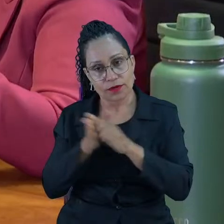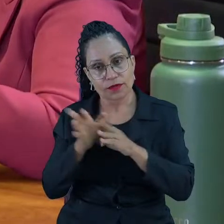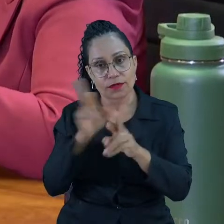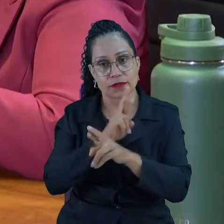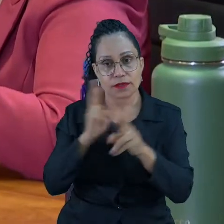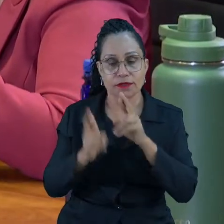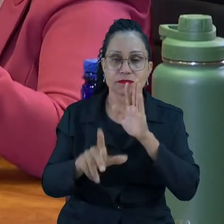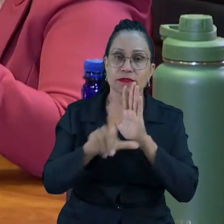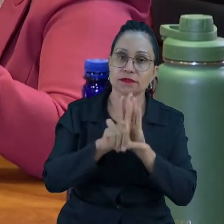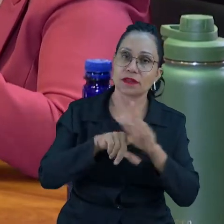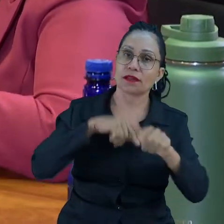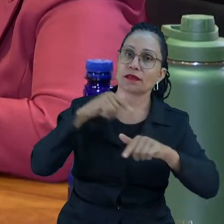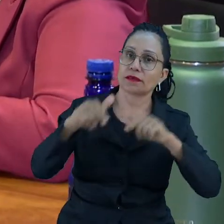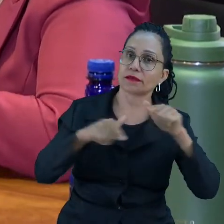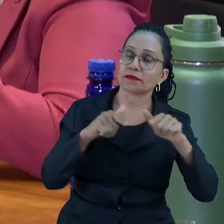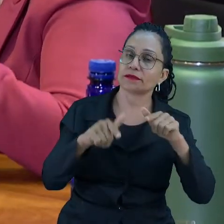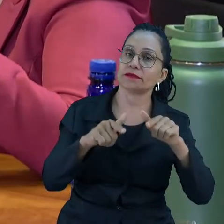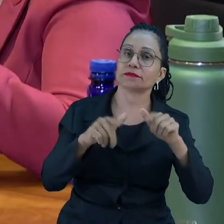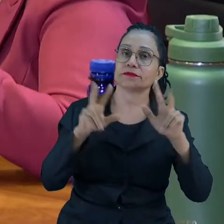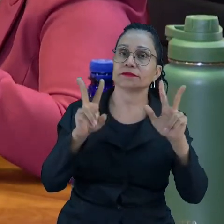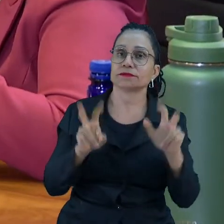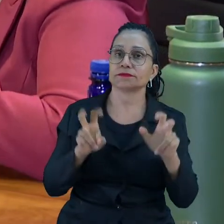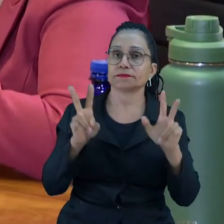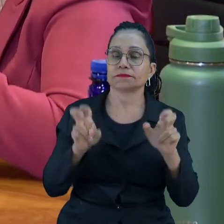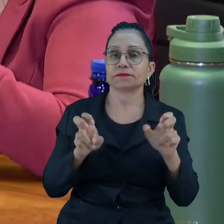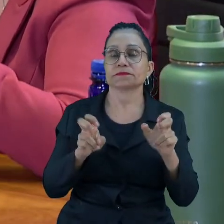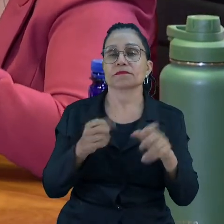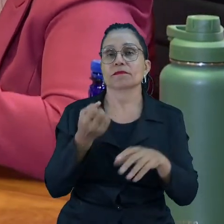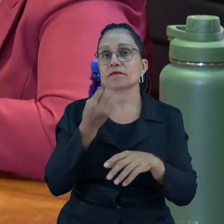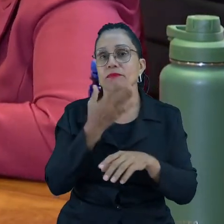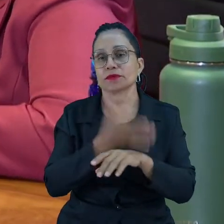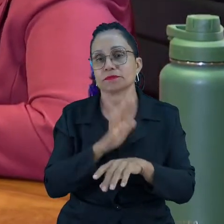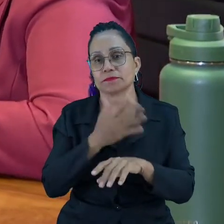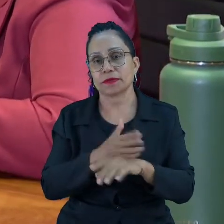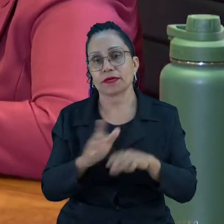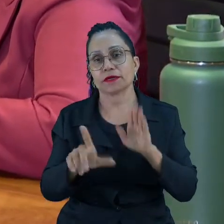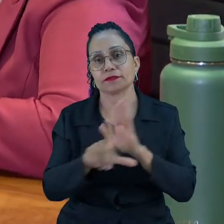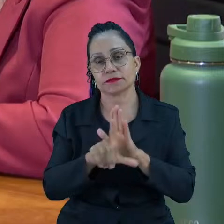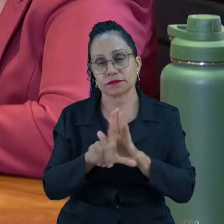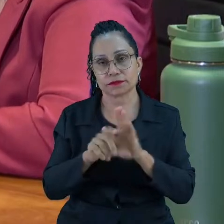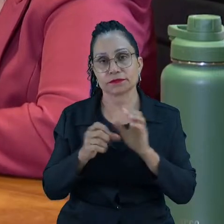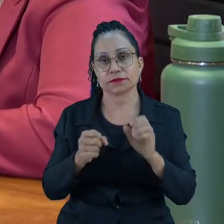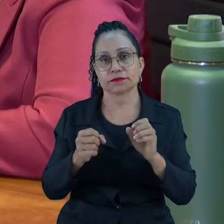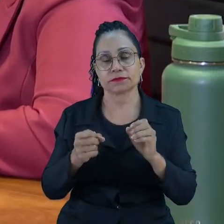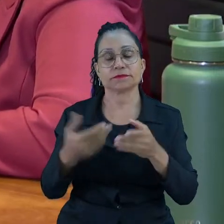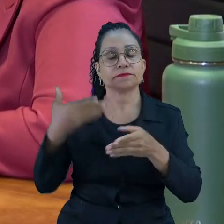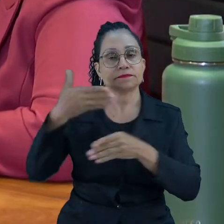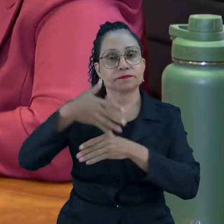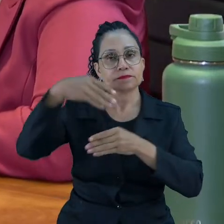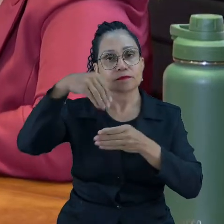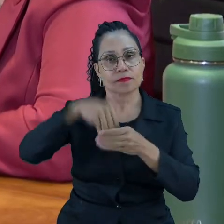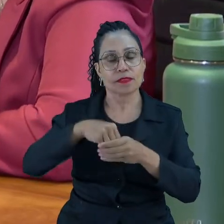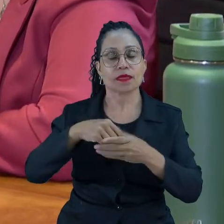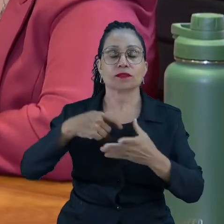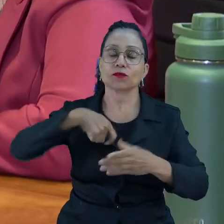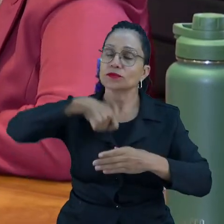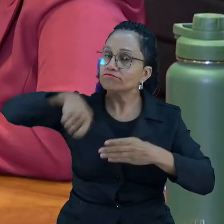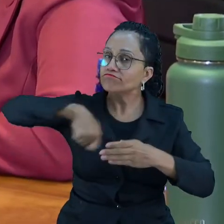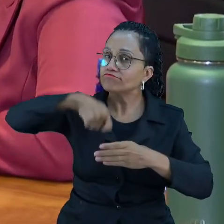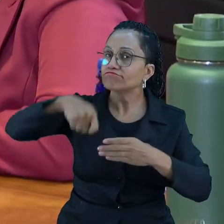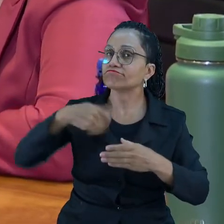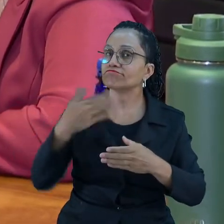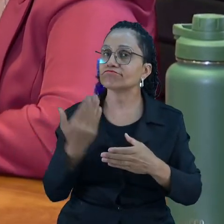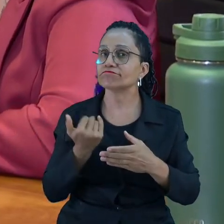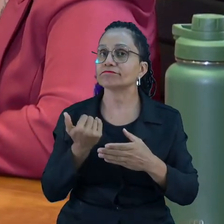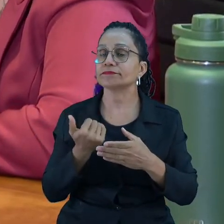leis trabalhistas, orientação em relação às boas práticas, né? As legislações são pertinentes ao segmento da gastronomia, né? A gente chama isso